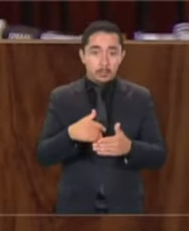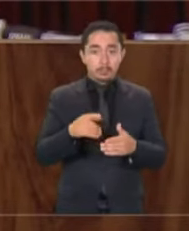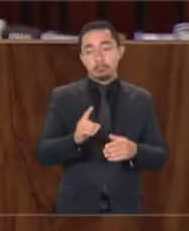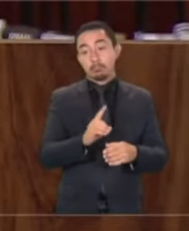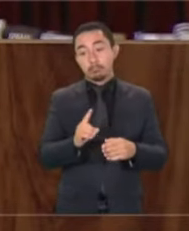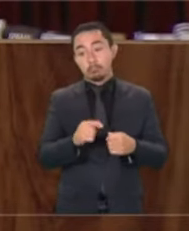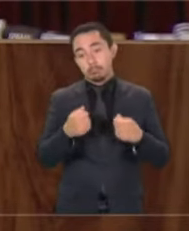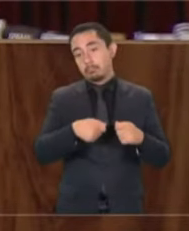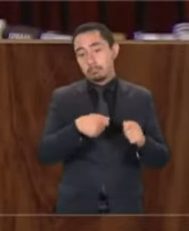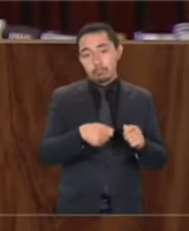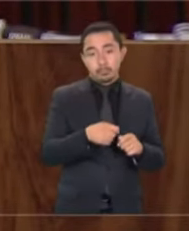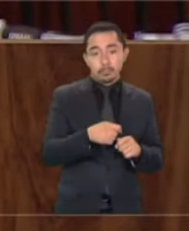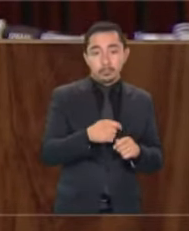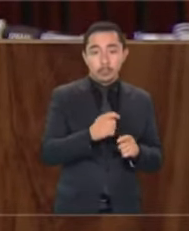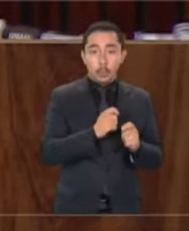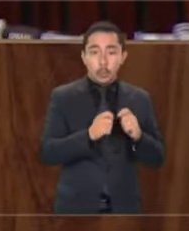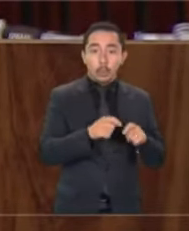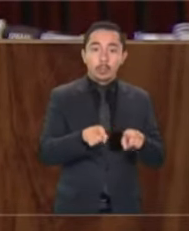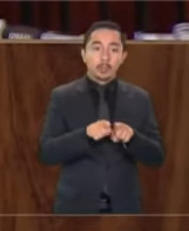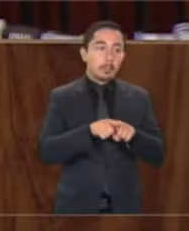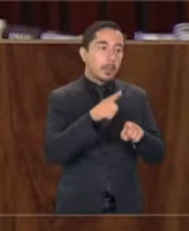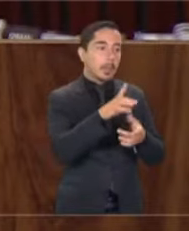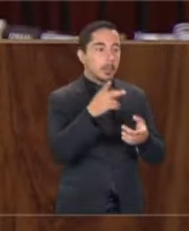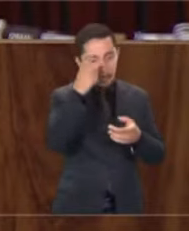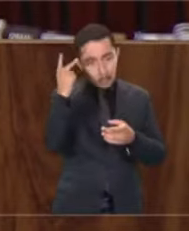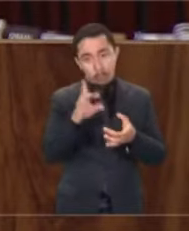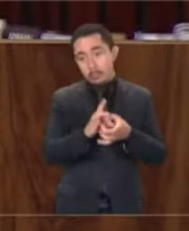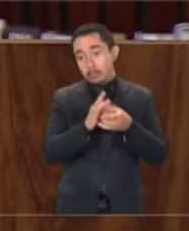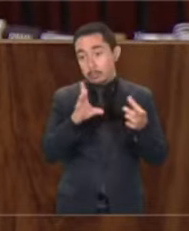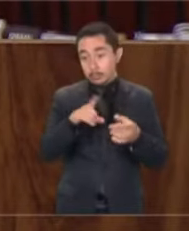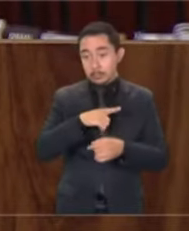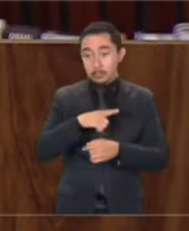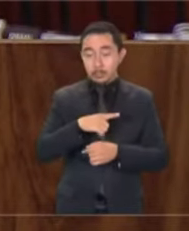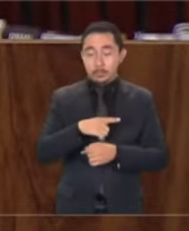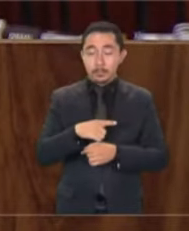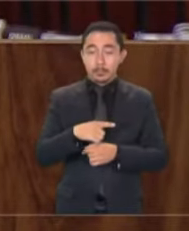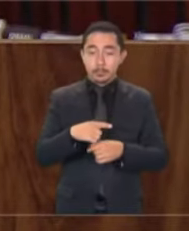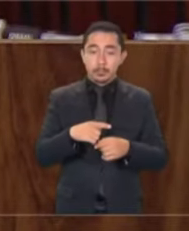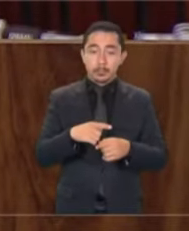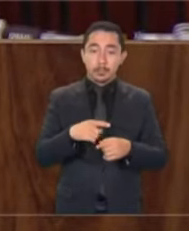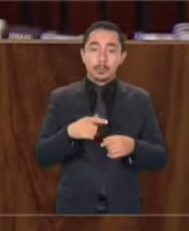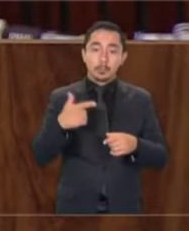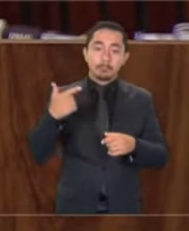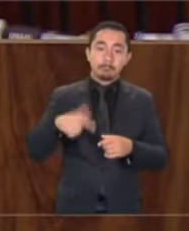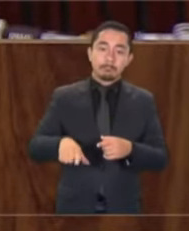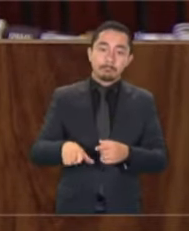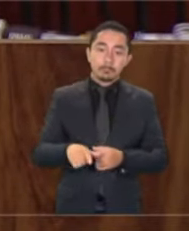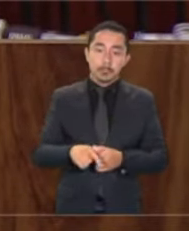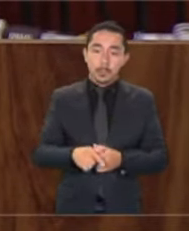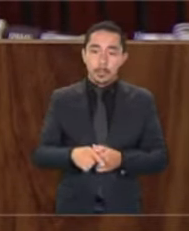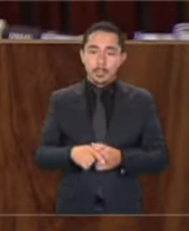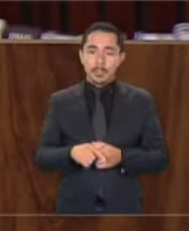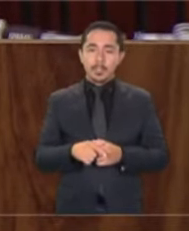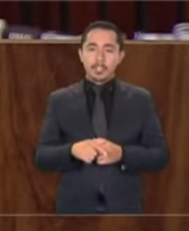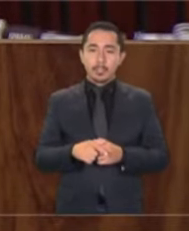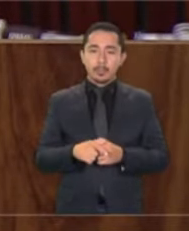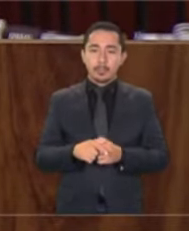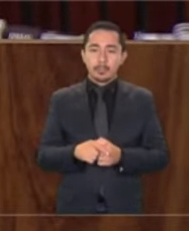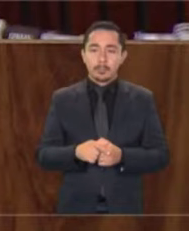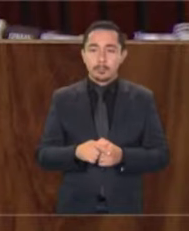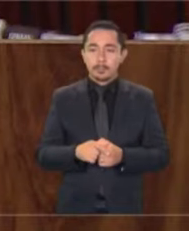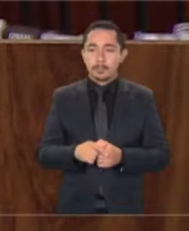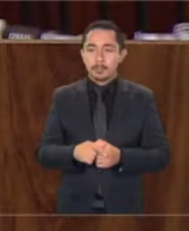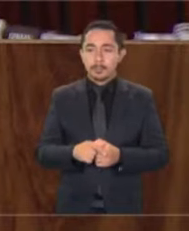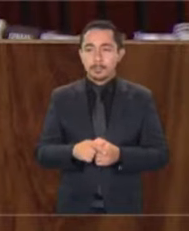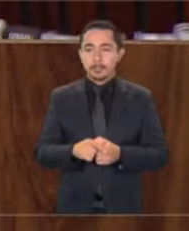substancialmente o conteúdo da liberdade de expressão, fecho aspas. O precedente está no agravo regimental